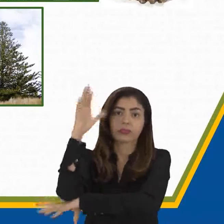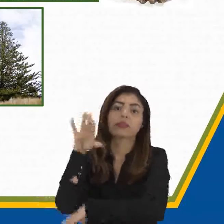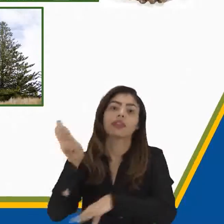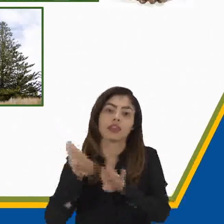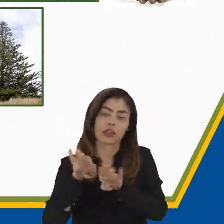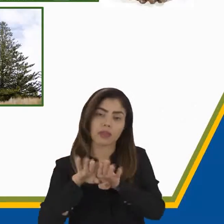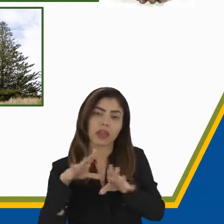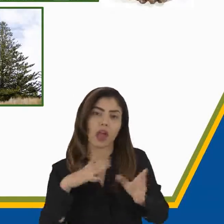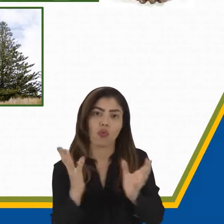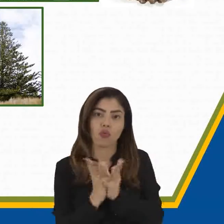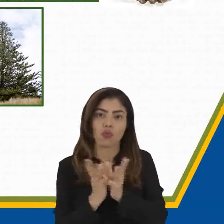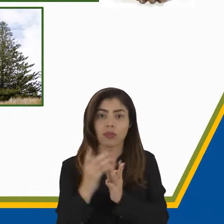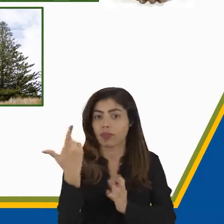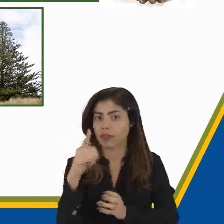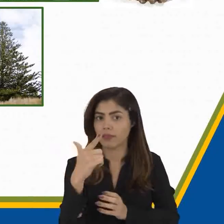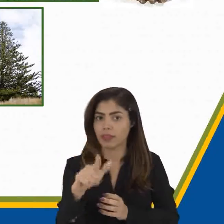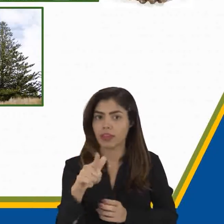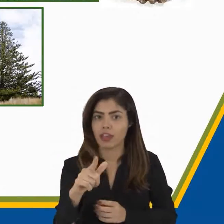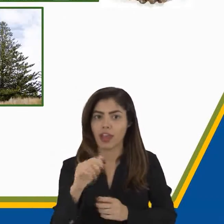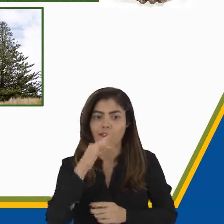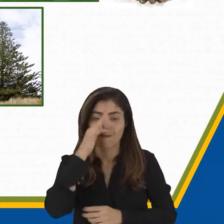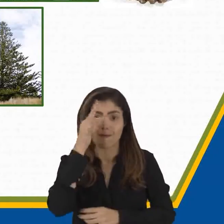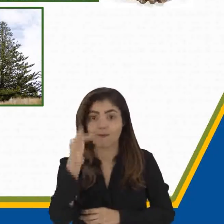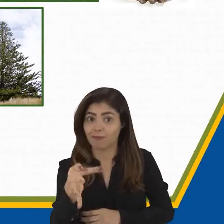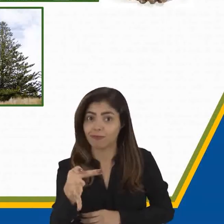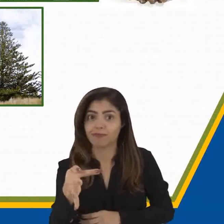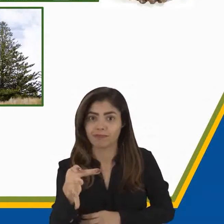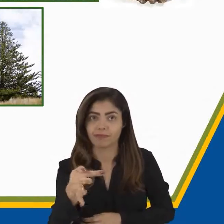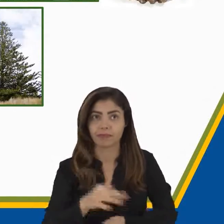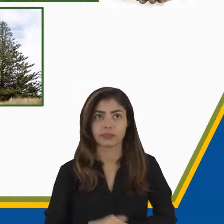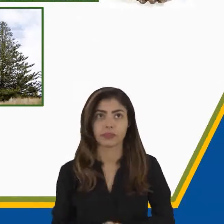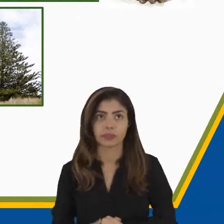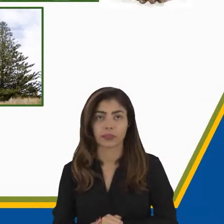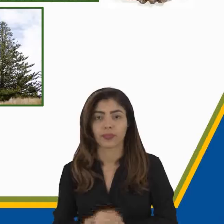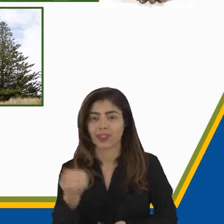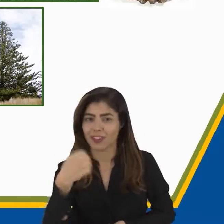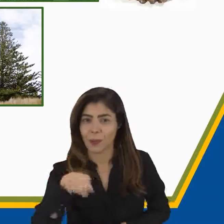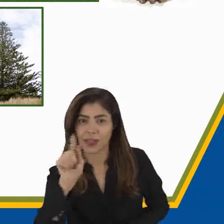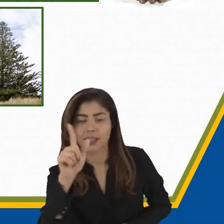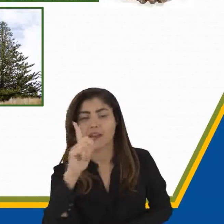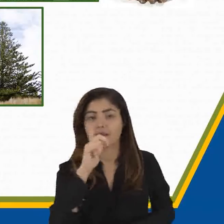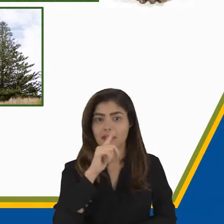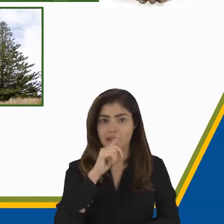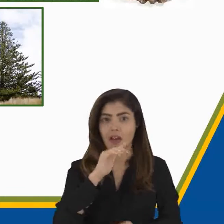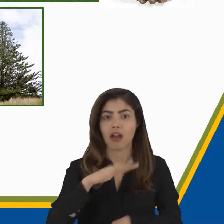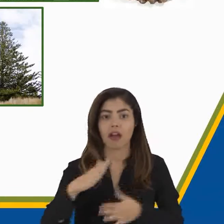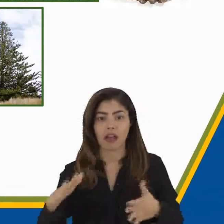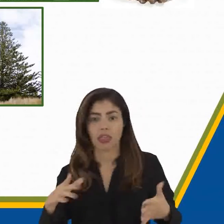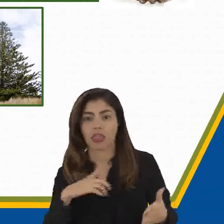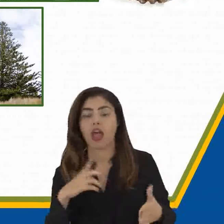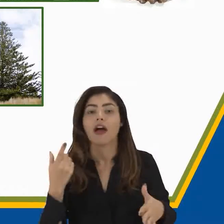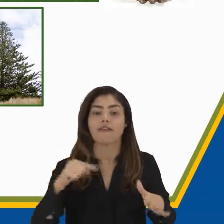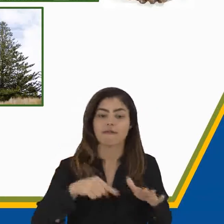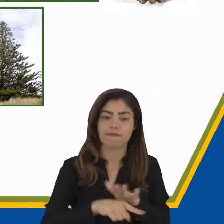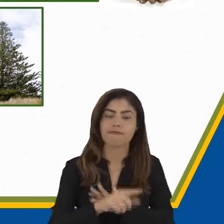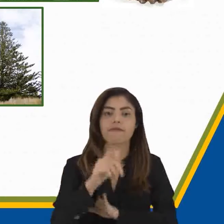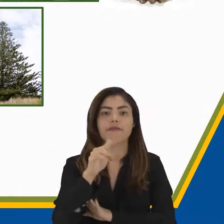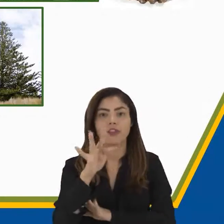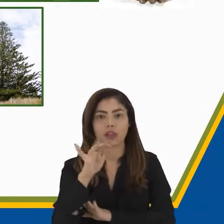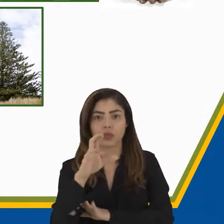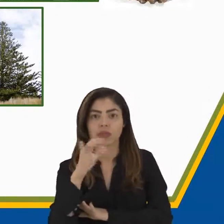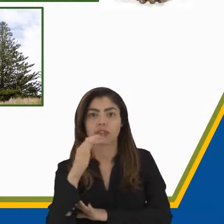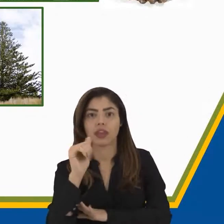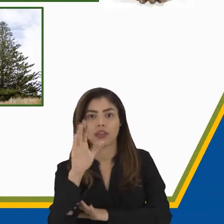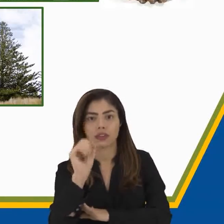esse grupo ele não vai possuir flores, né? Não necessita da água para que ocorra a fecundação, ou